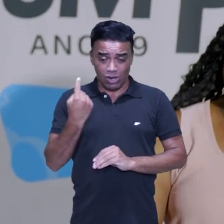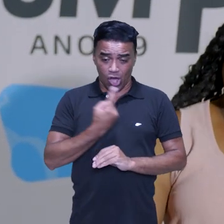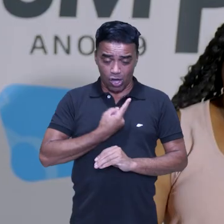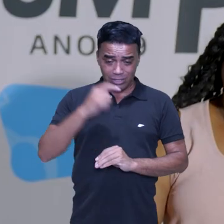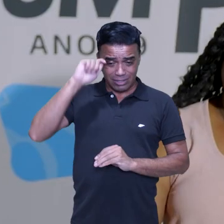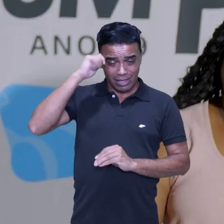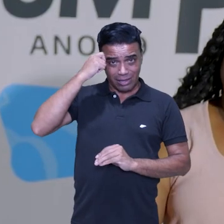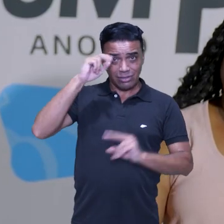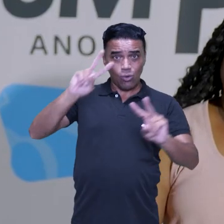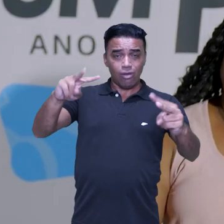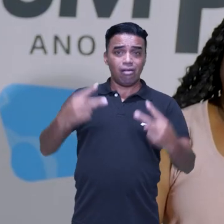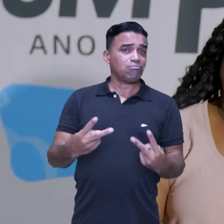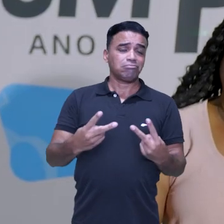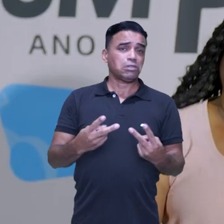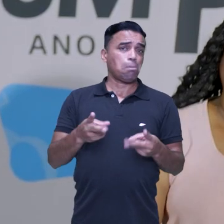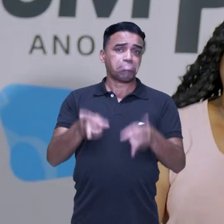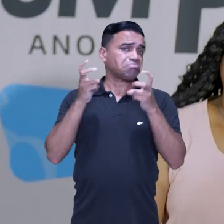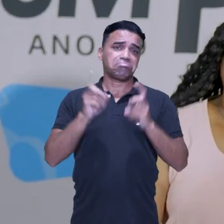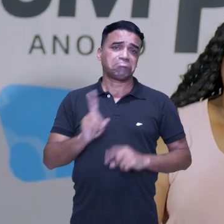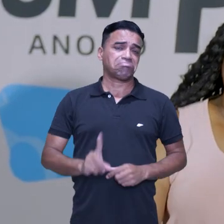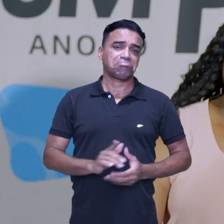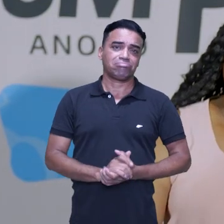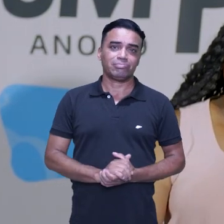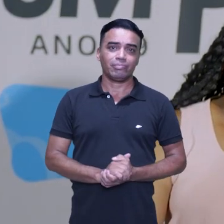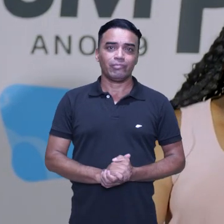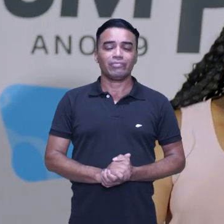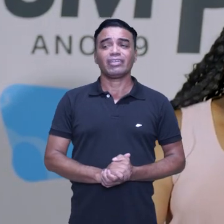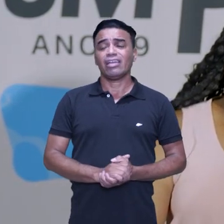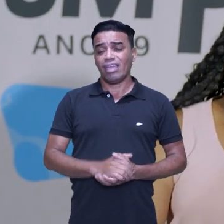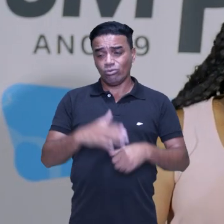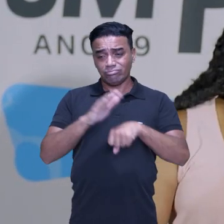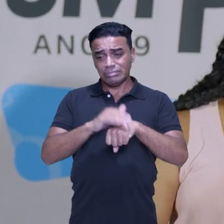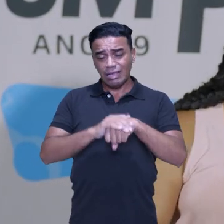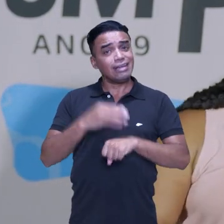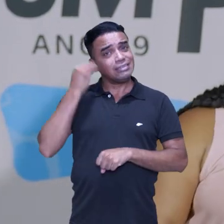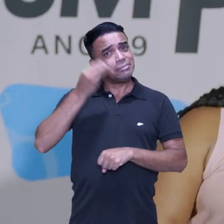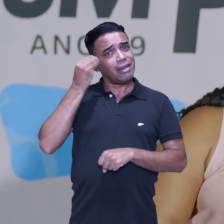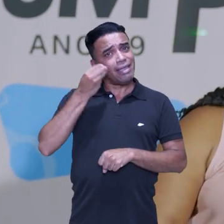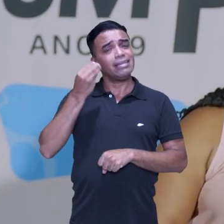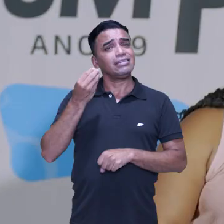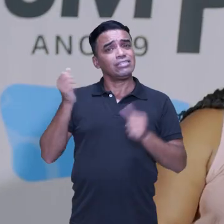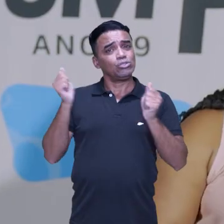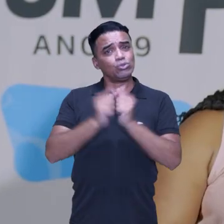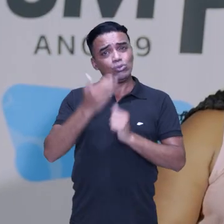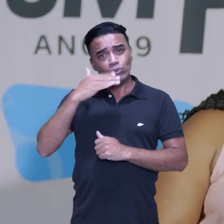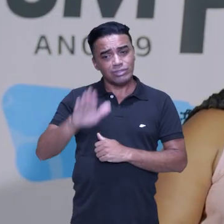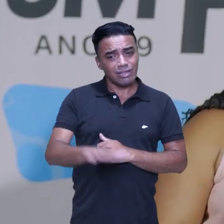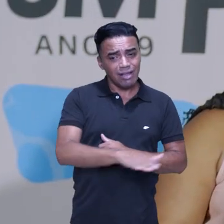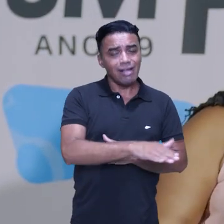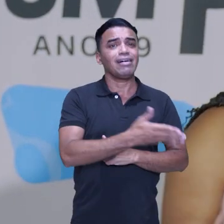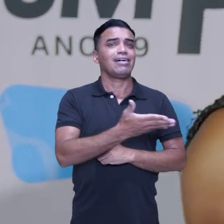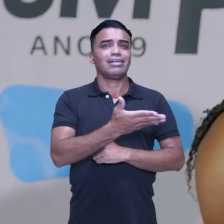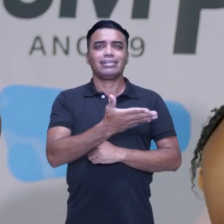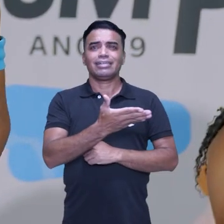não reconhecemos e não vemos. Eu tive essa experiência fantástica de acompanhar os meninos nos Muros Invisíveis.